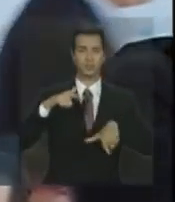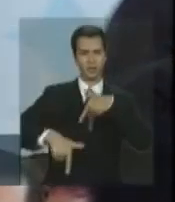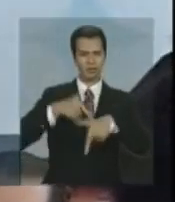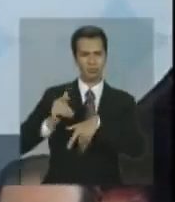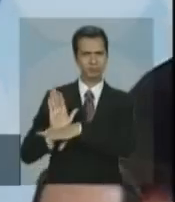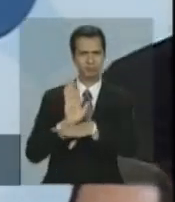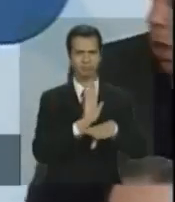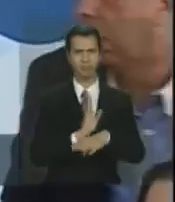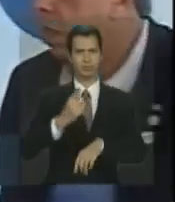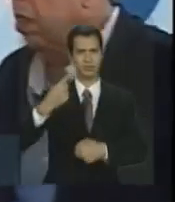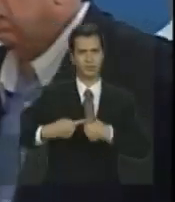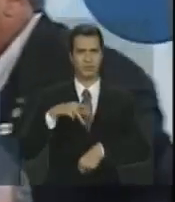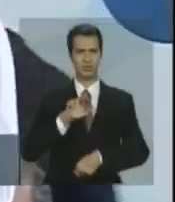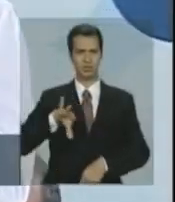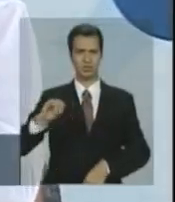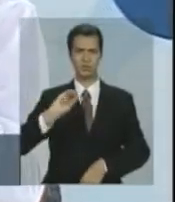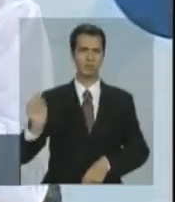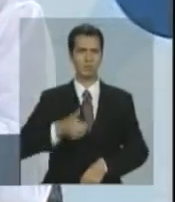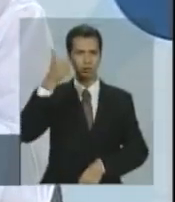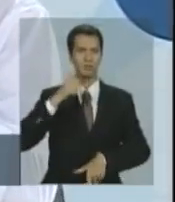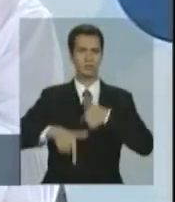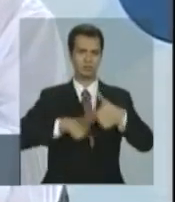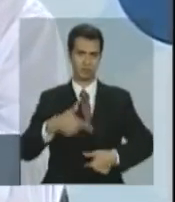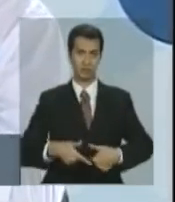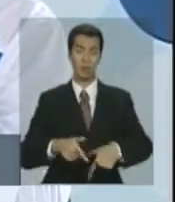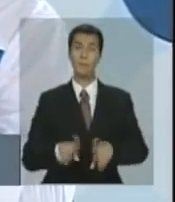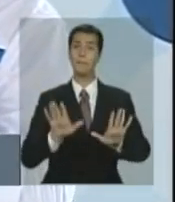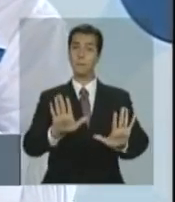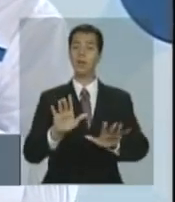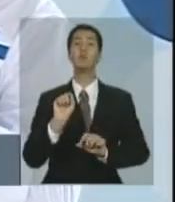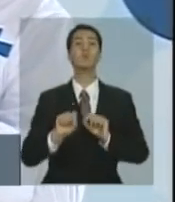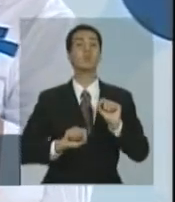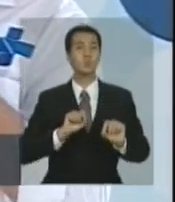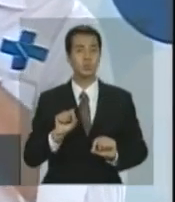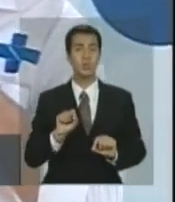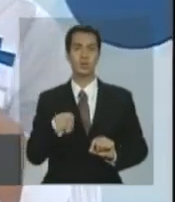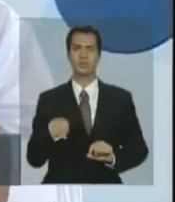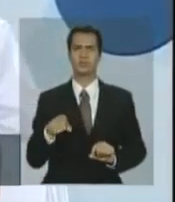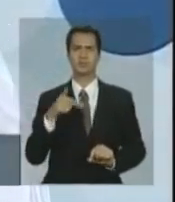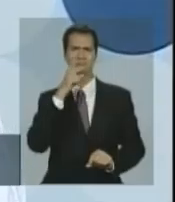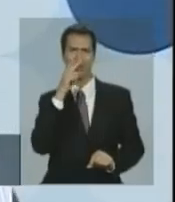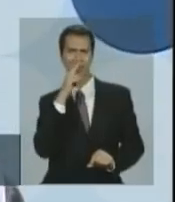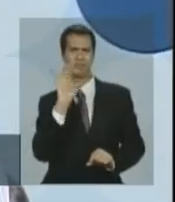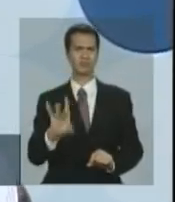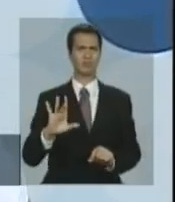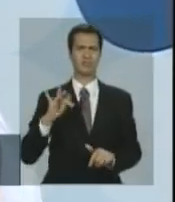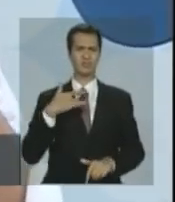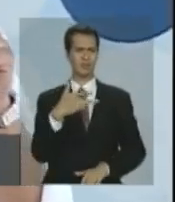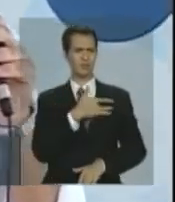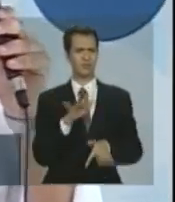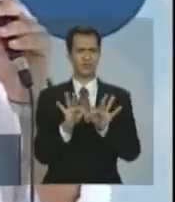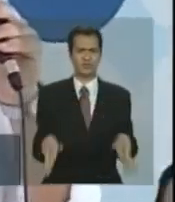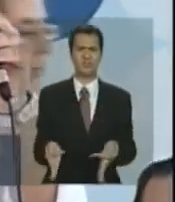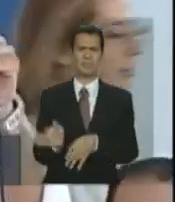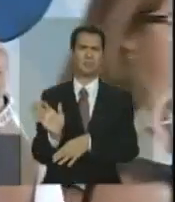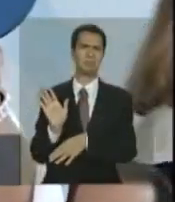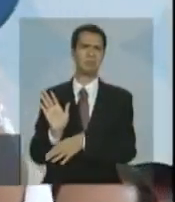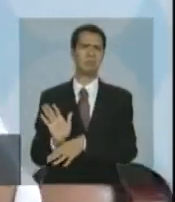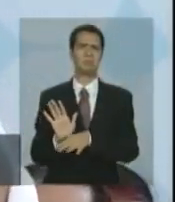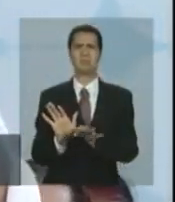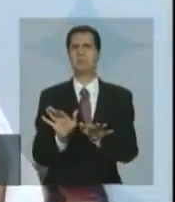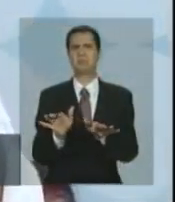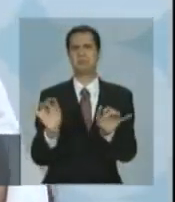Rio de Janeiro. E não é qualquer cobertura, não é dizer só que nós estamos